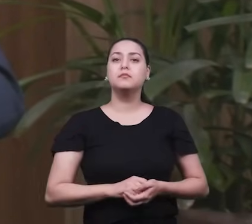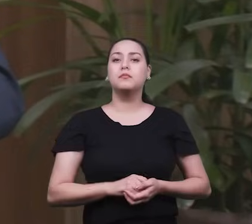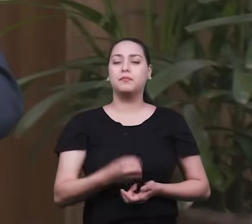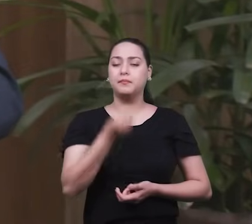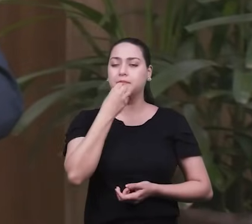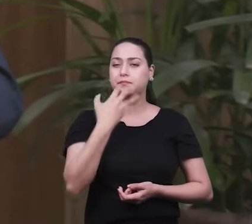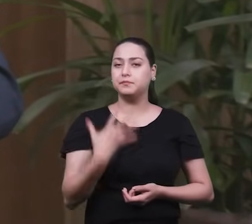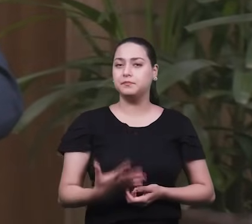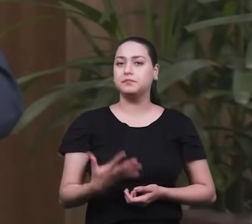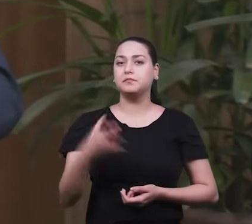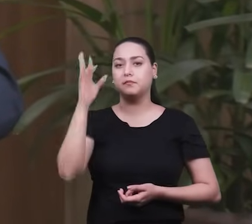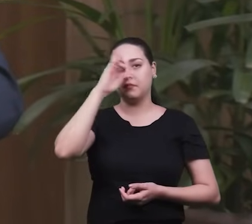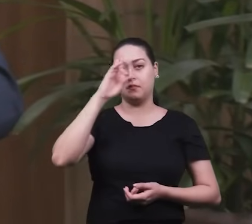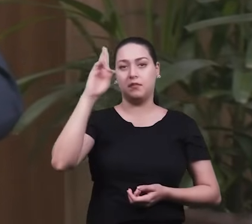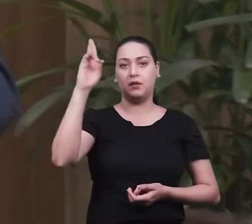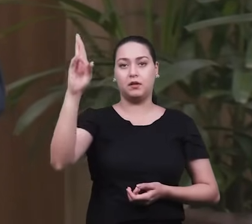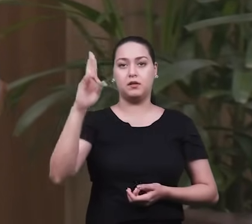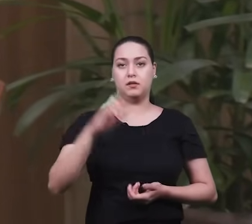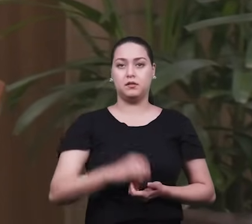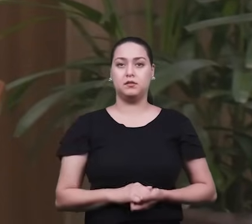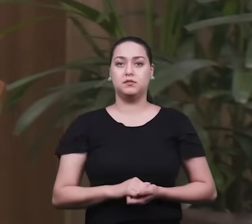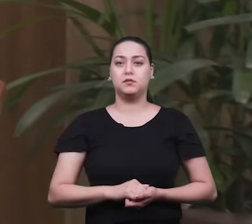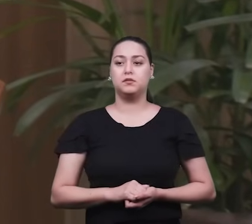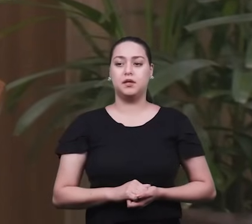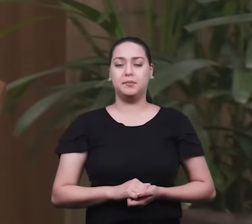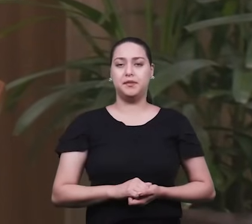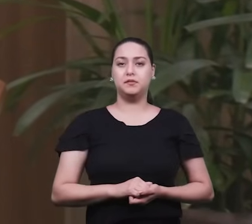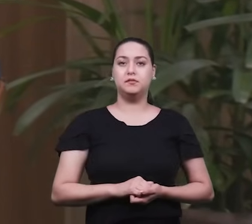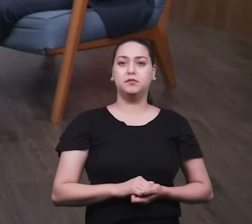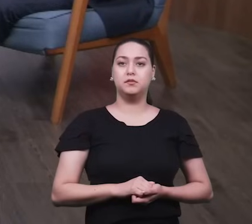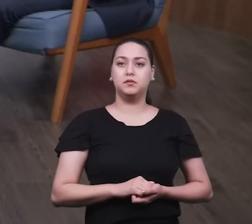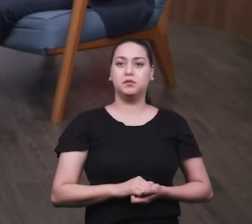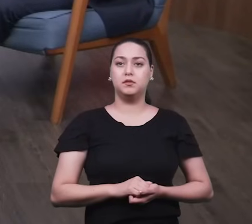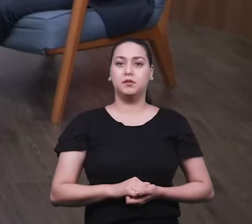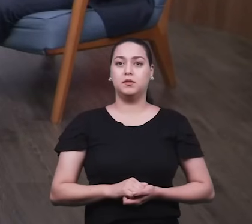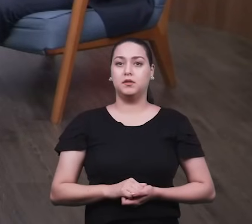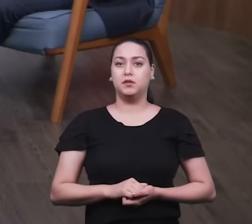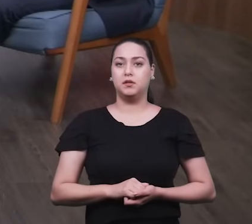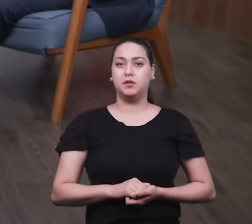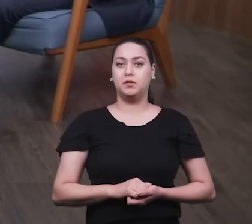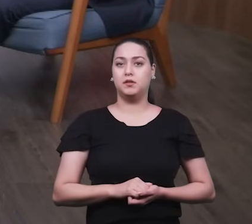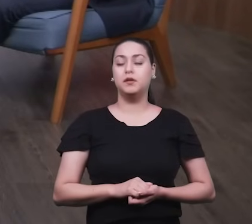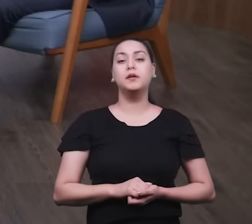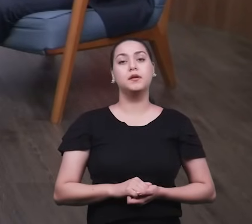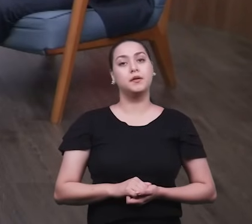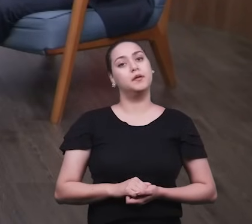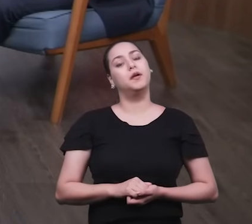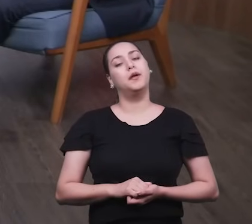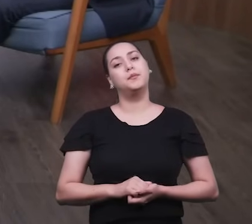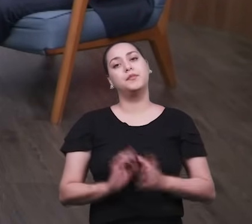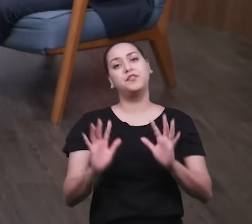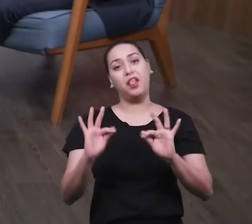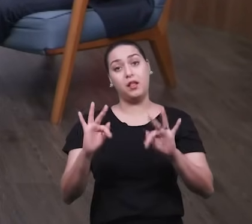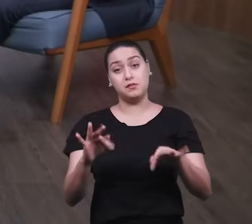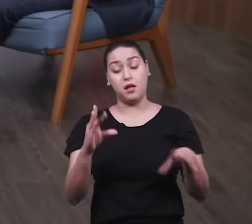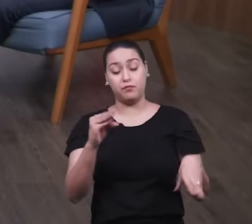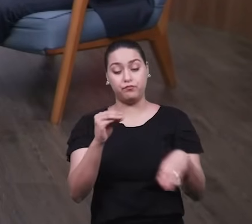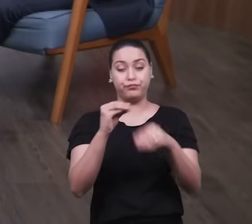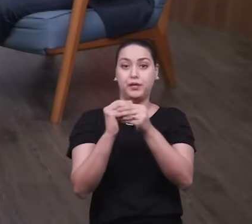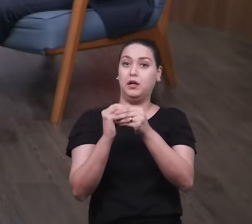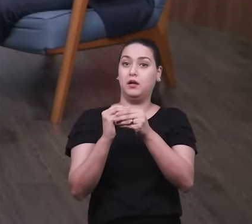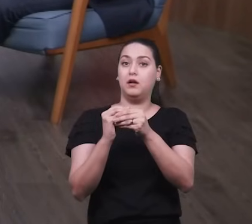responder. Aleluia. Bendito Glória seja o Senhor. Bem, para fechar essa expressão de